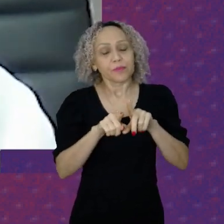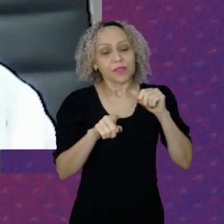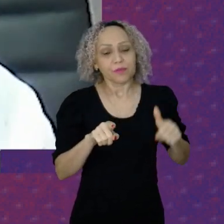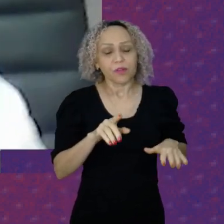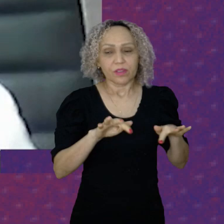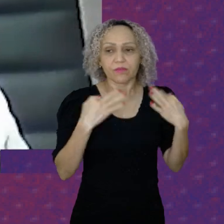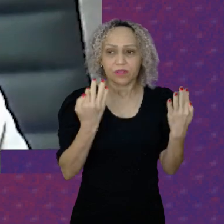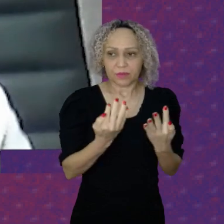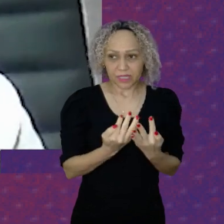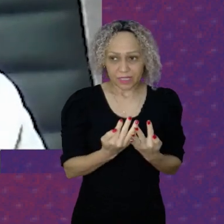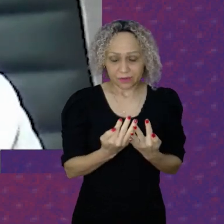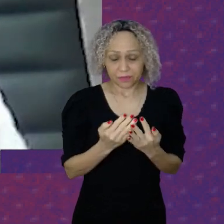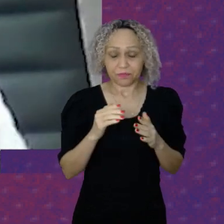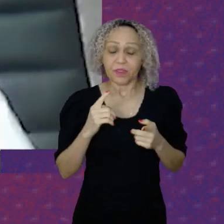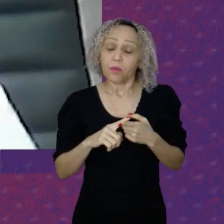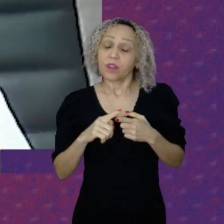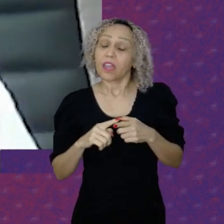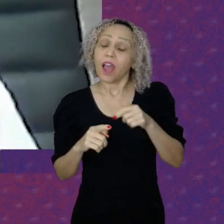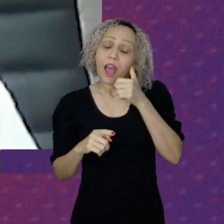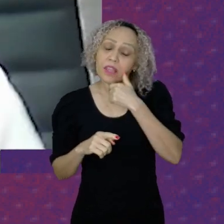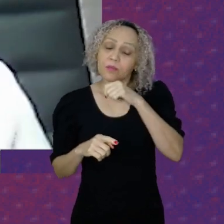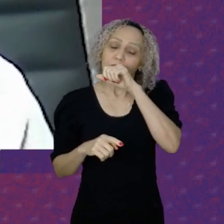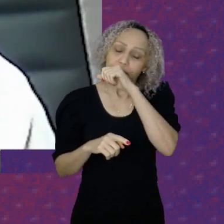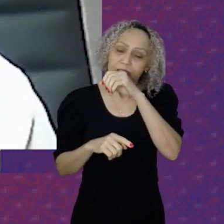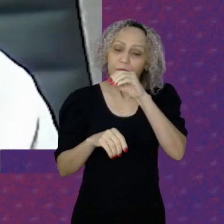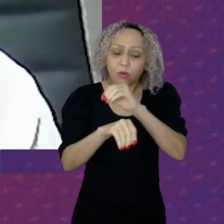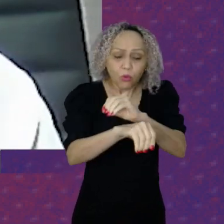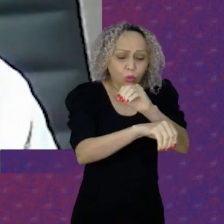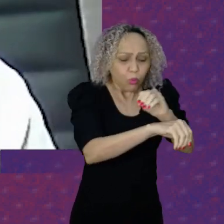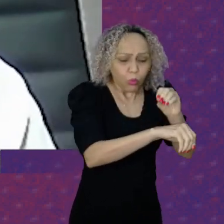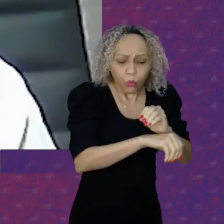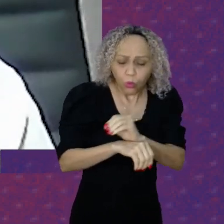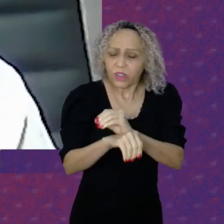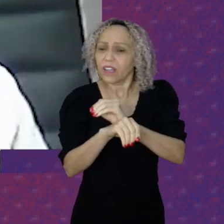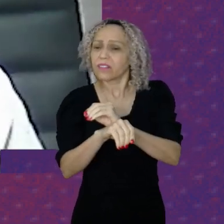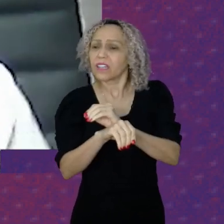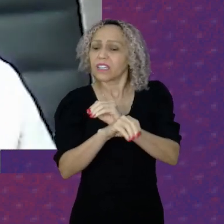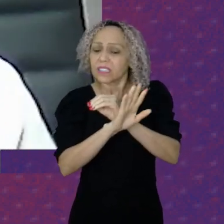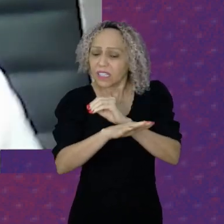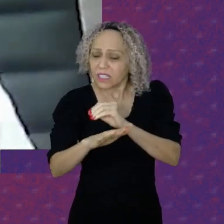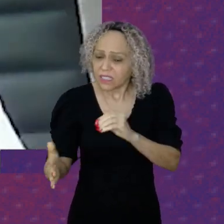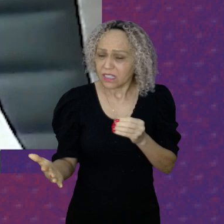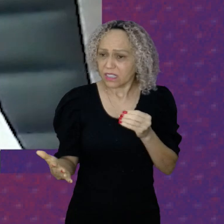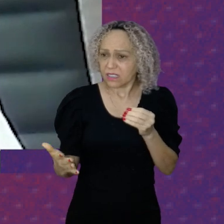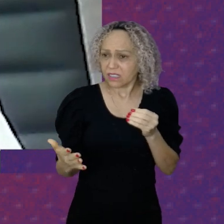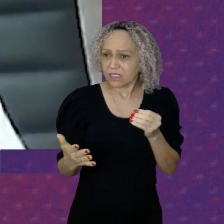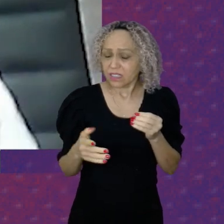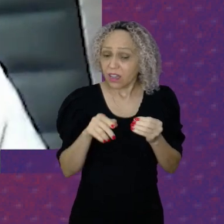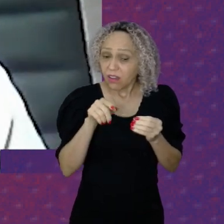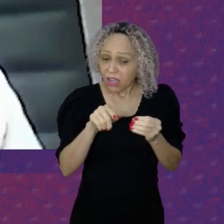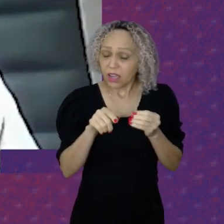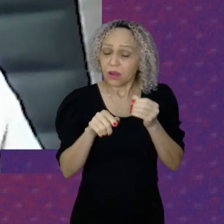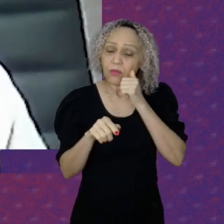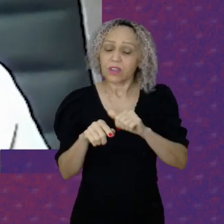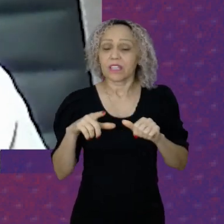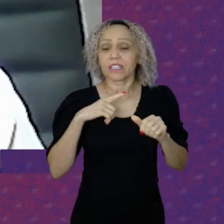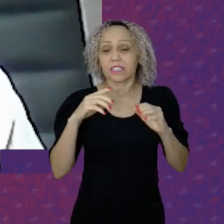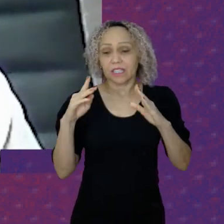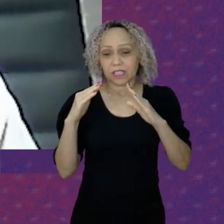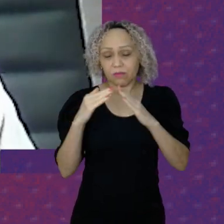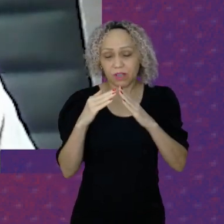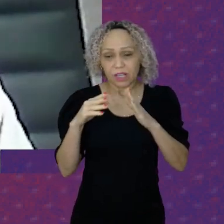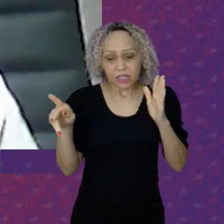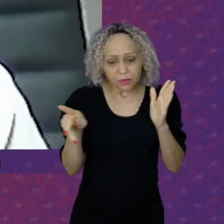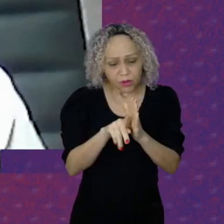as mulheres sempre cuidavam da economia do lar. Tá? Aí, nada mais justo na hora de ter um dinheirinho e de ter uma casa própria, que ela ficasse fora